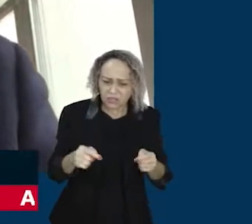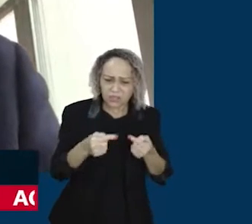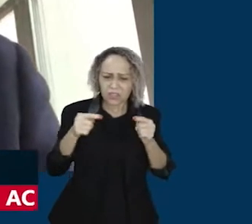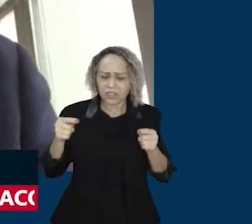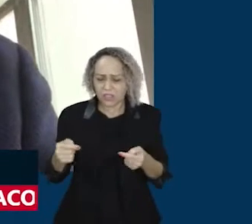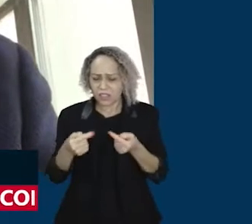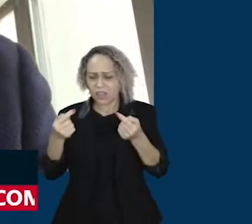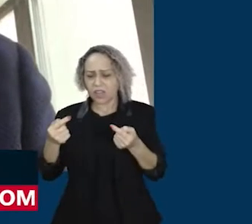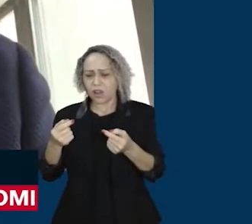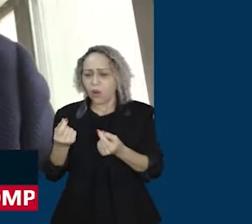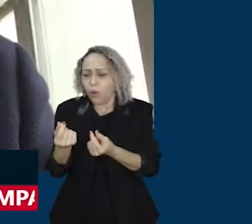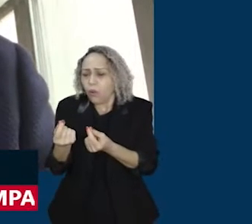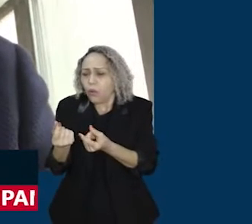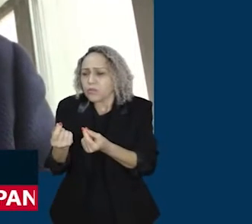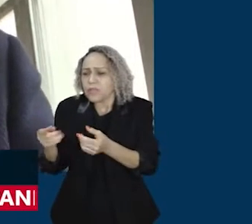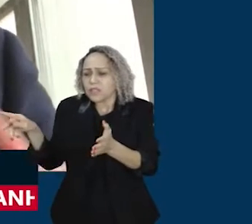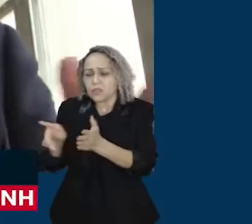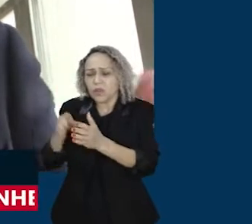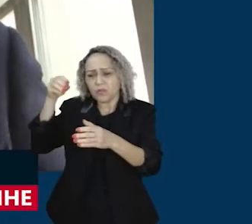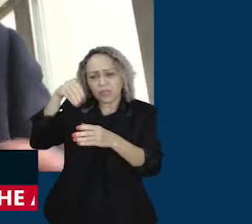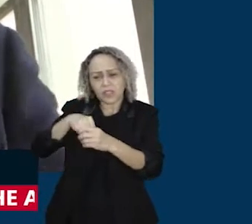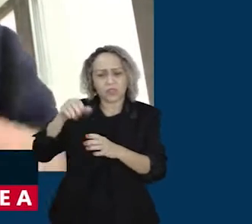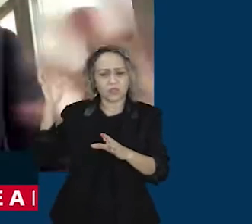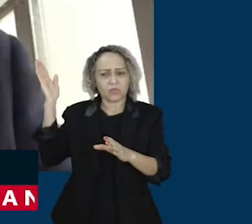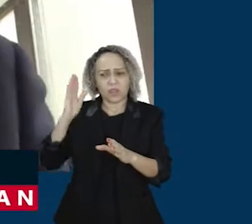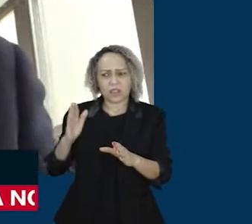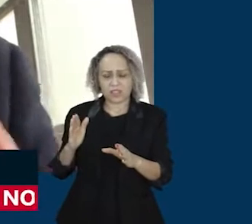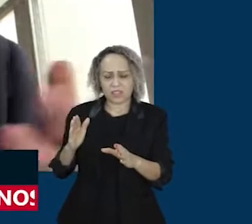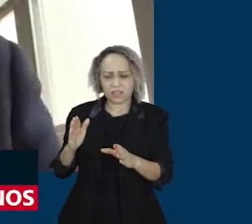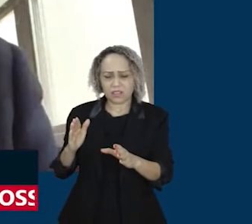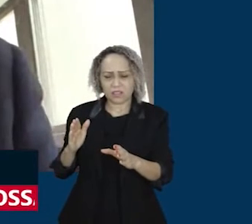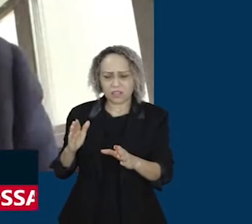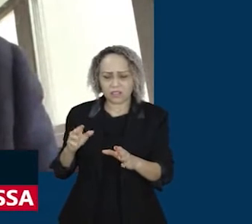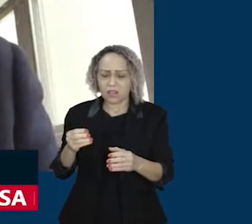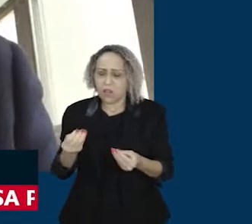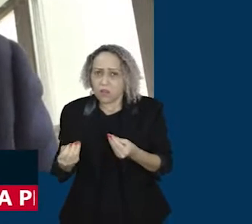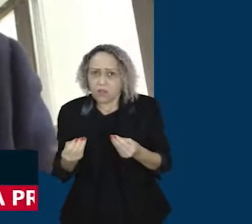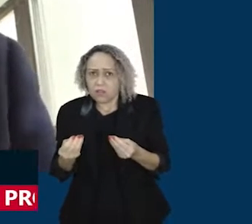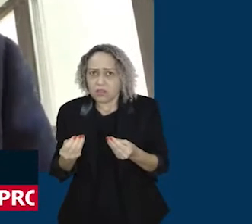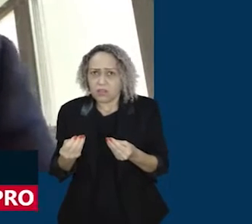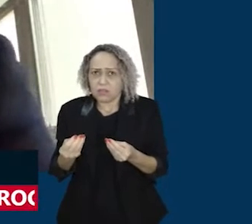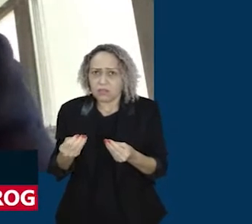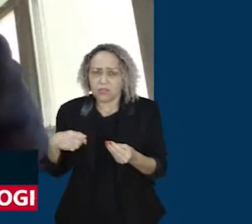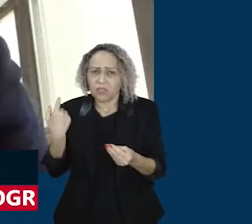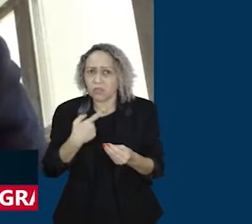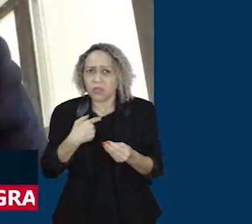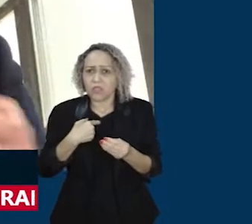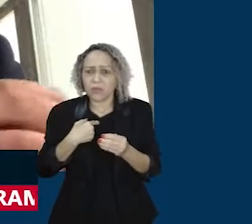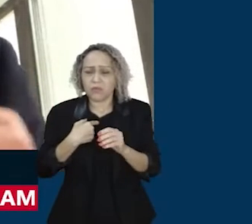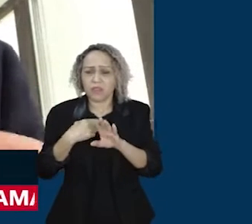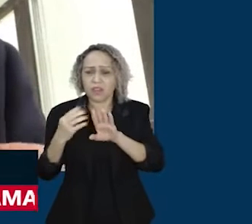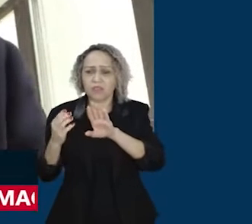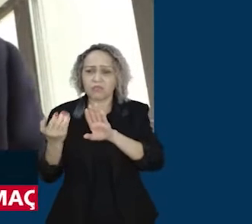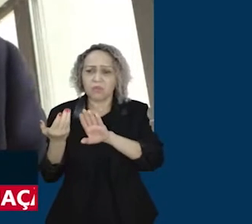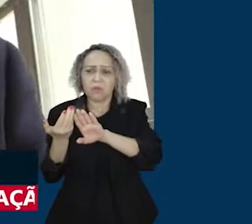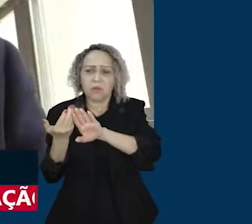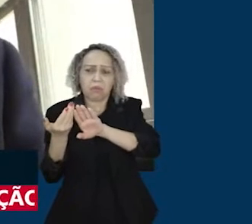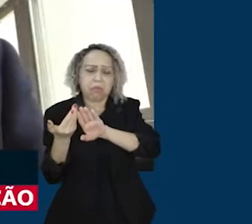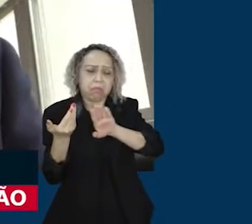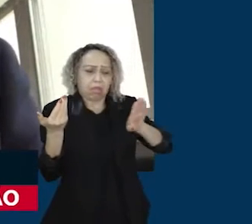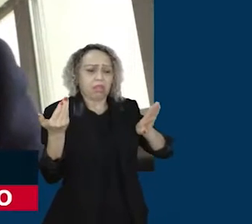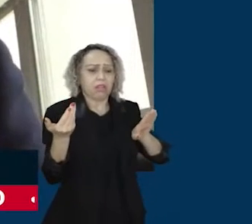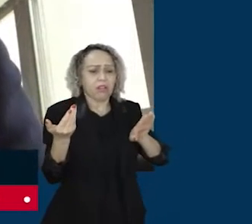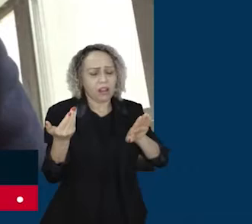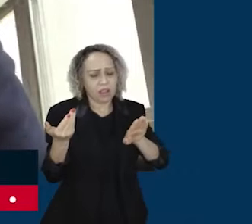ela não desgarra totalmente do preço internacional, porque a gente não pode virar um pária de mercado de petróleo. mas ela usa como uma das